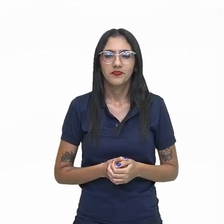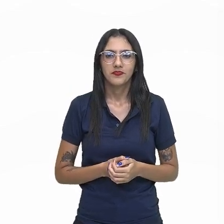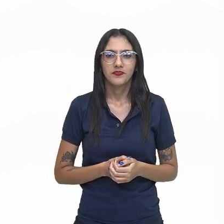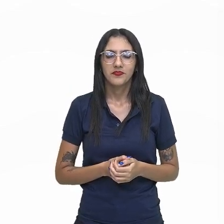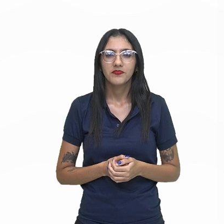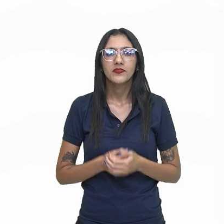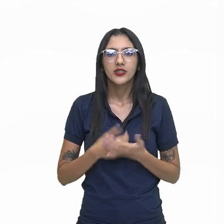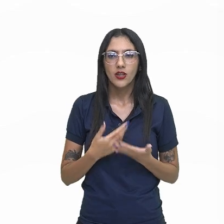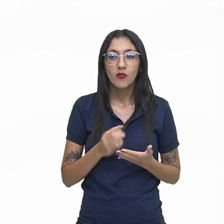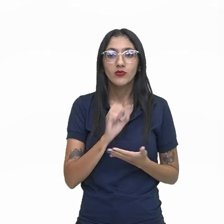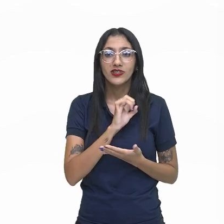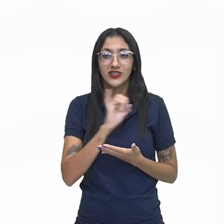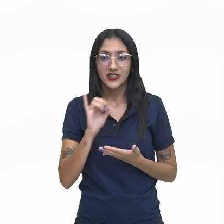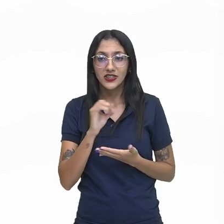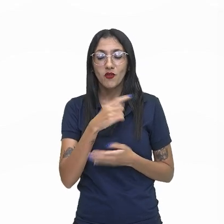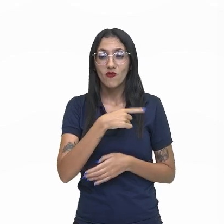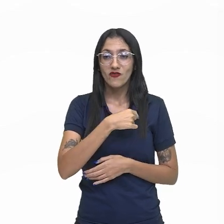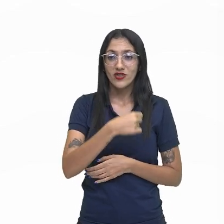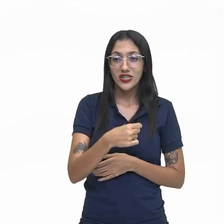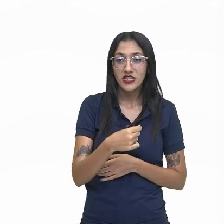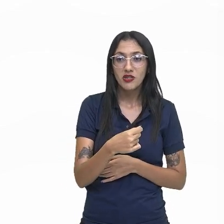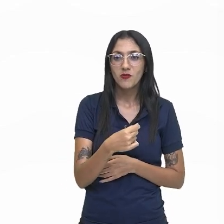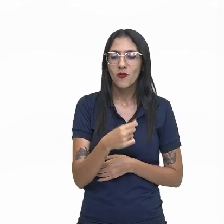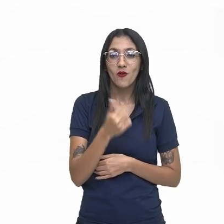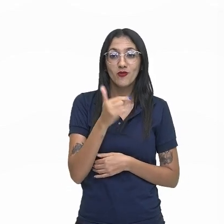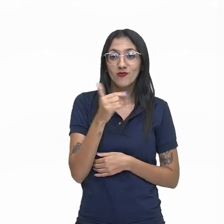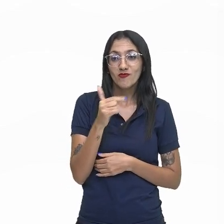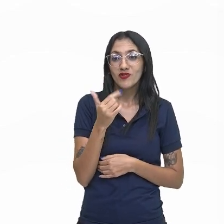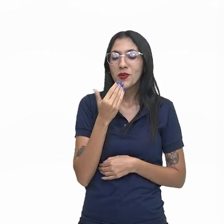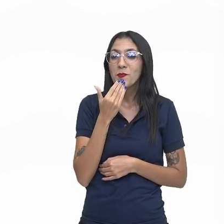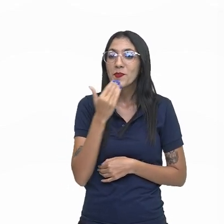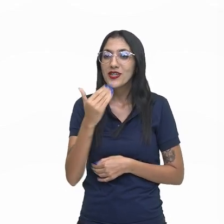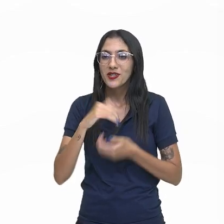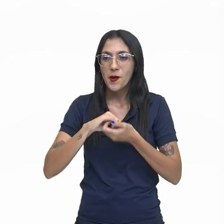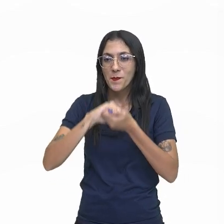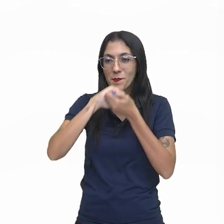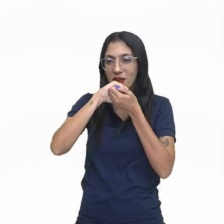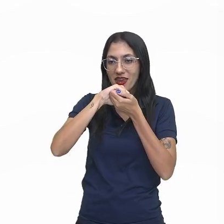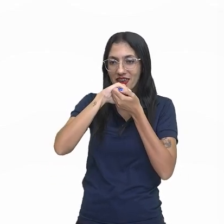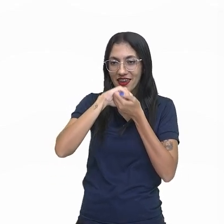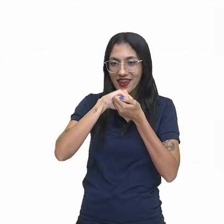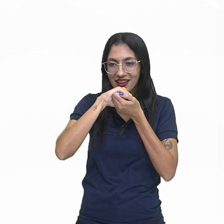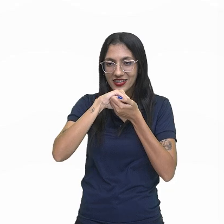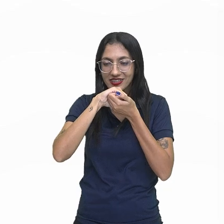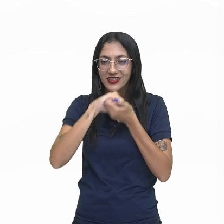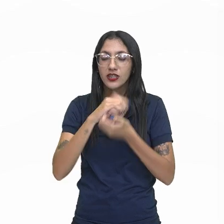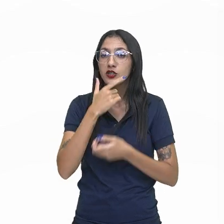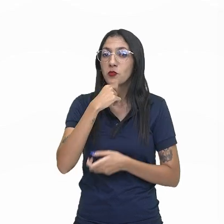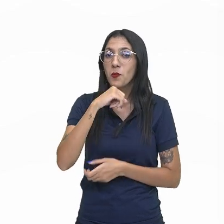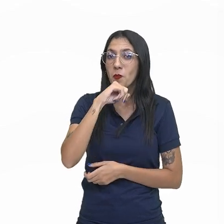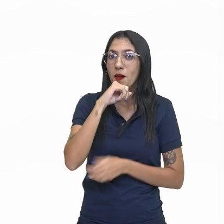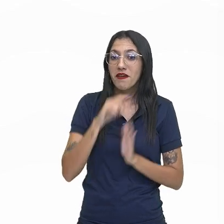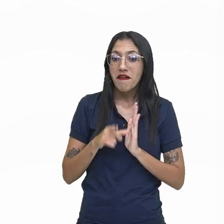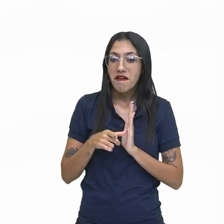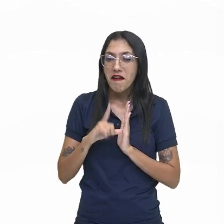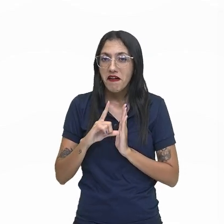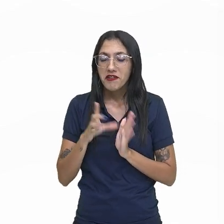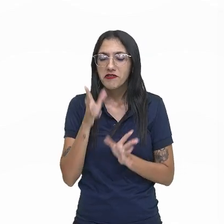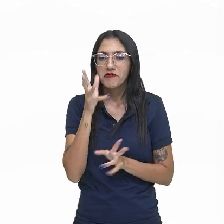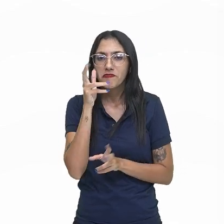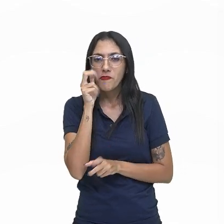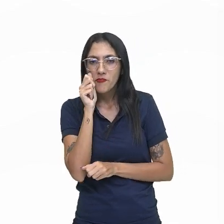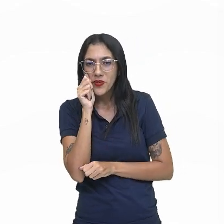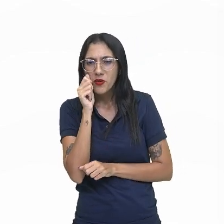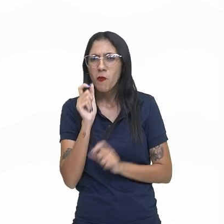de cair nos braços de Morfeu é mais sofisticado, né? Então, era capaz de entrar num couro. Você sabe que